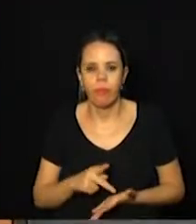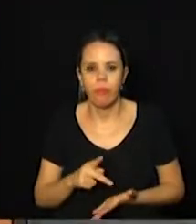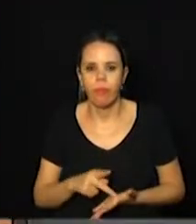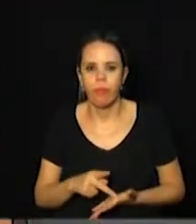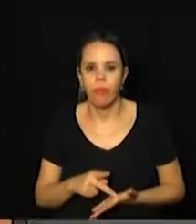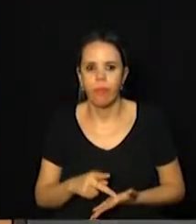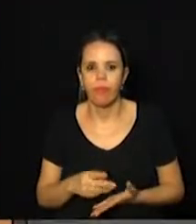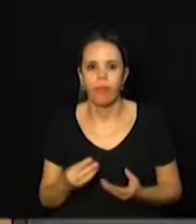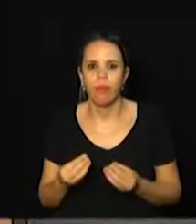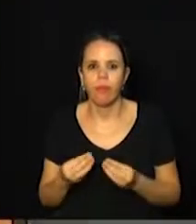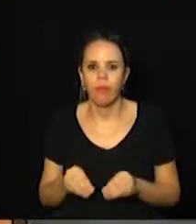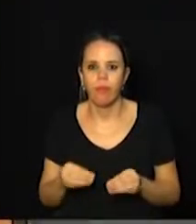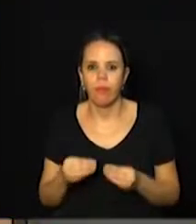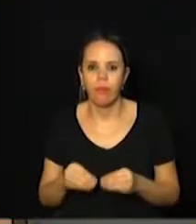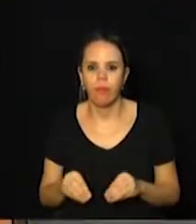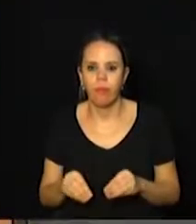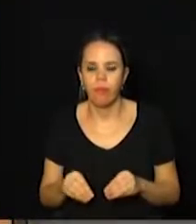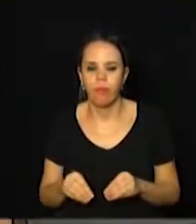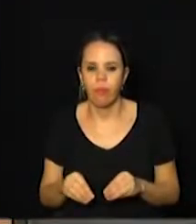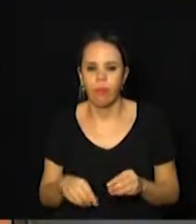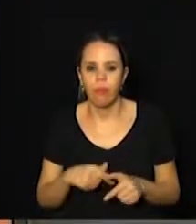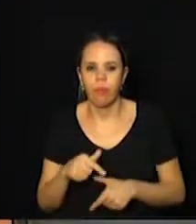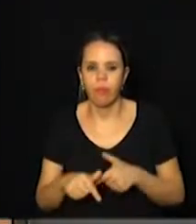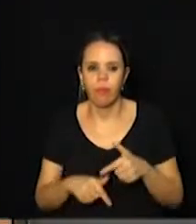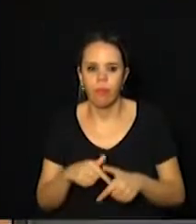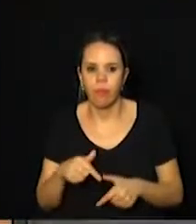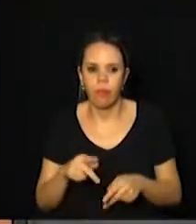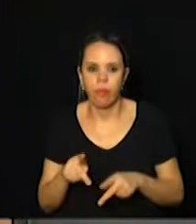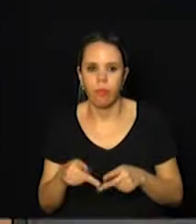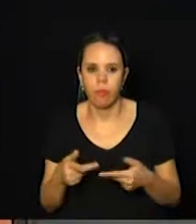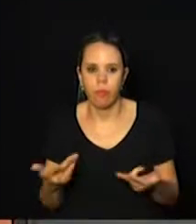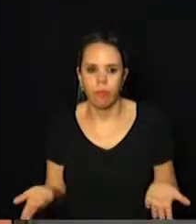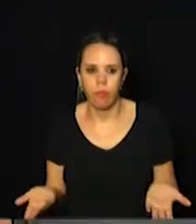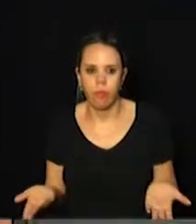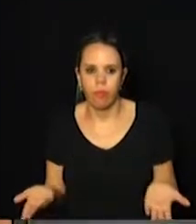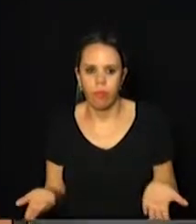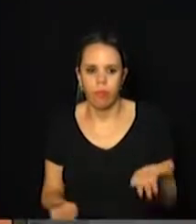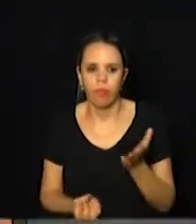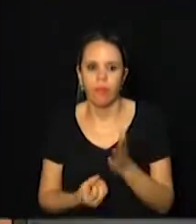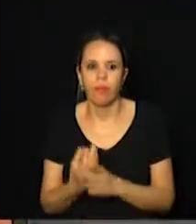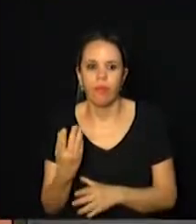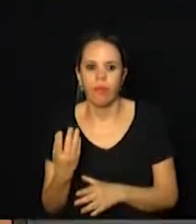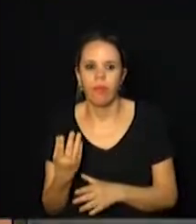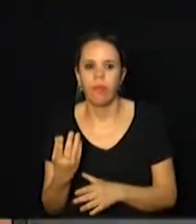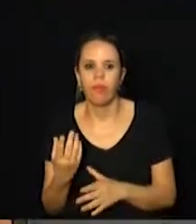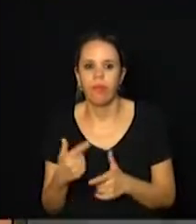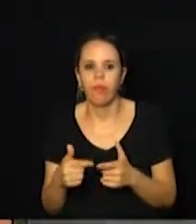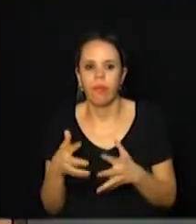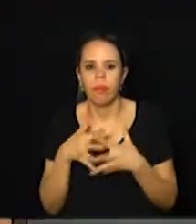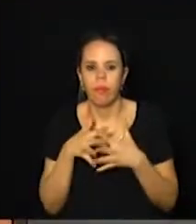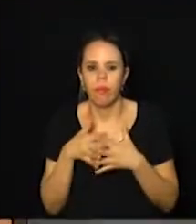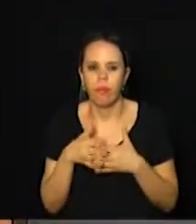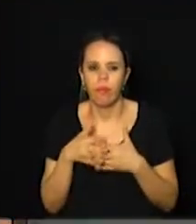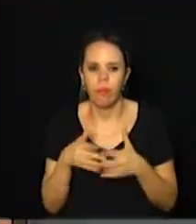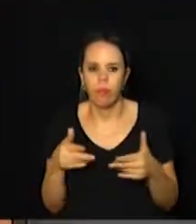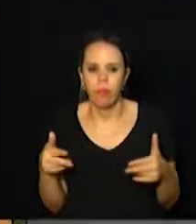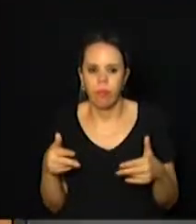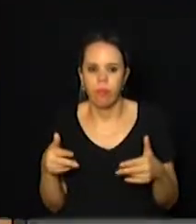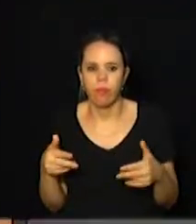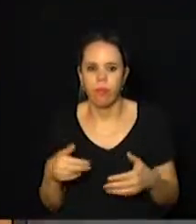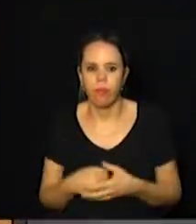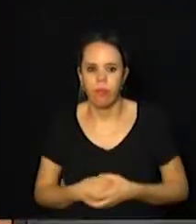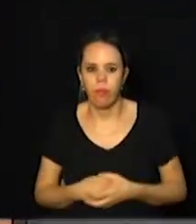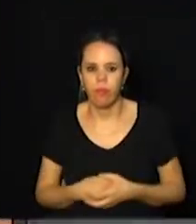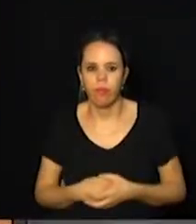além do impacto direto nesse trabalhador e trabalhadora é criar uma cortina de fumaça nos